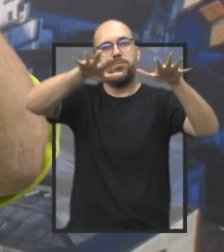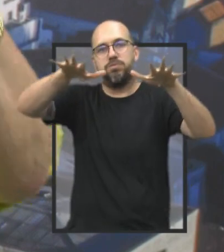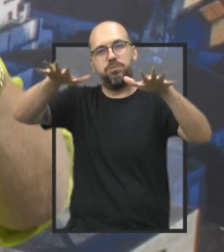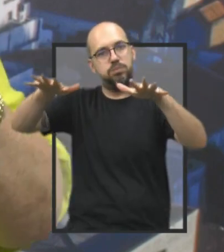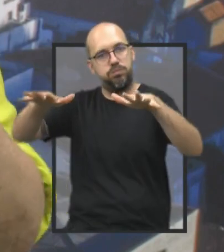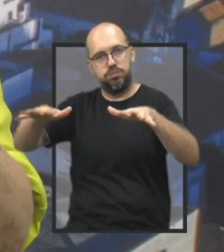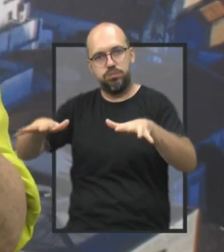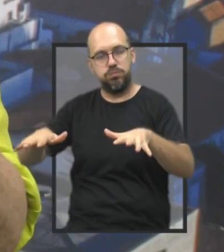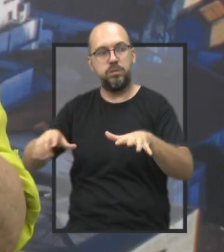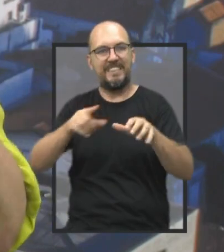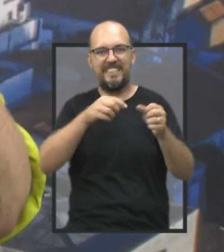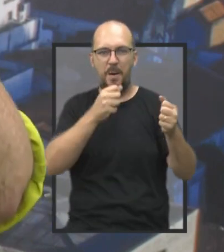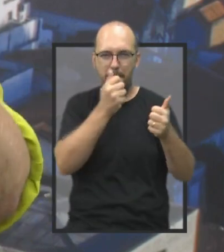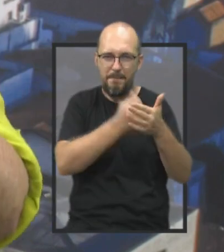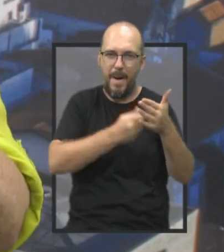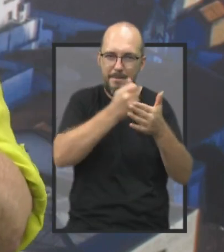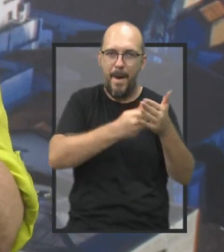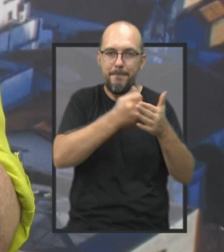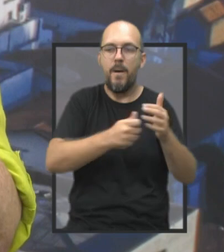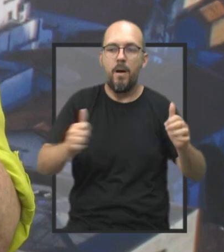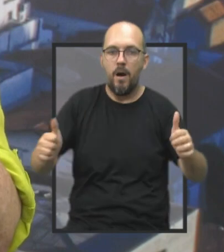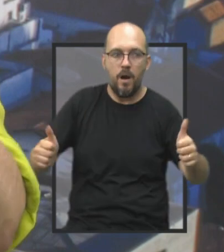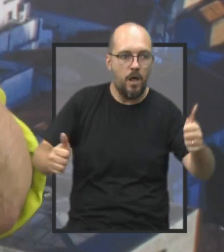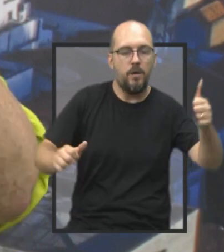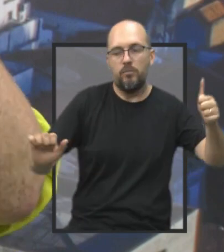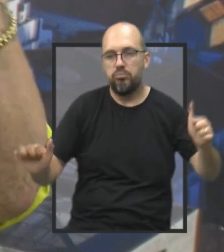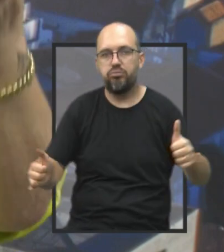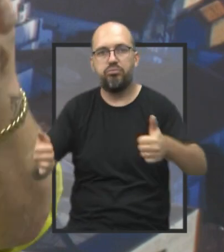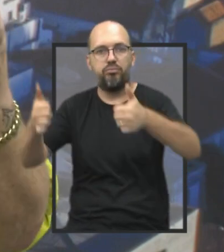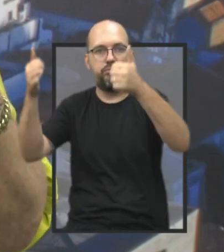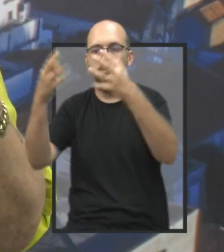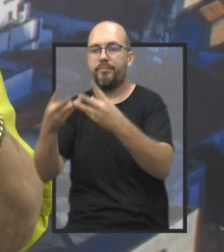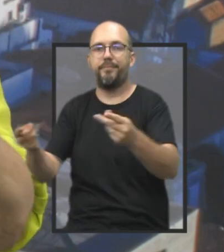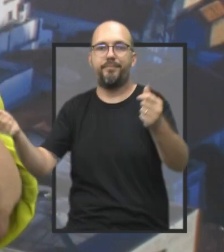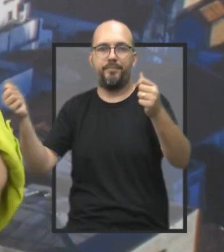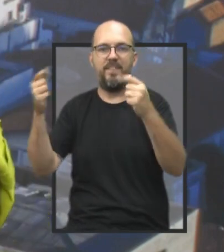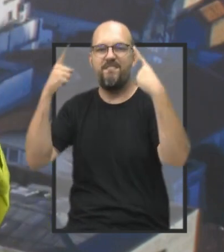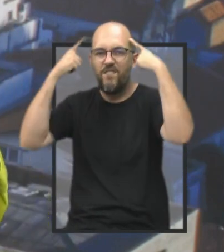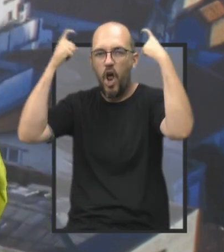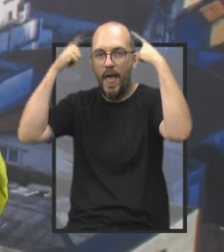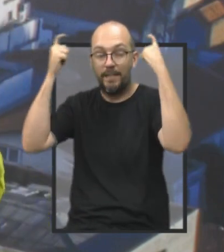esse combate à violência de gênero, à violência contra a mulher. Claro, a violência contra a